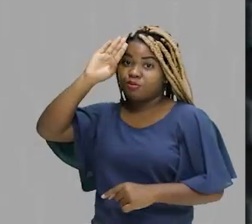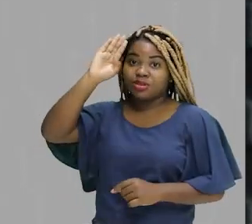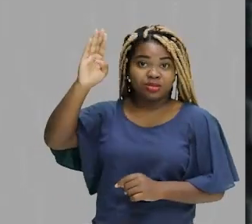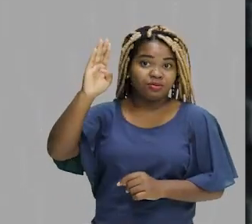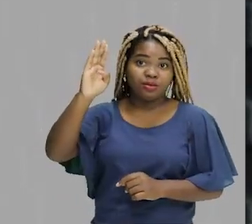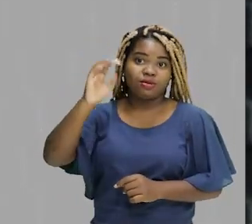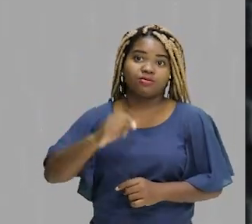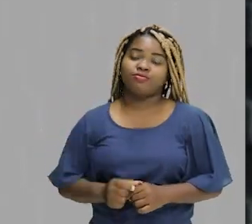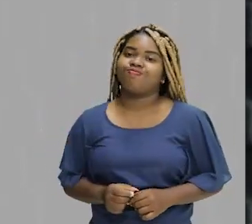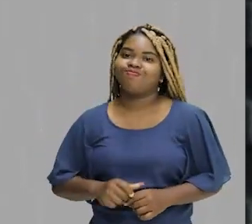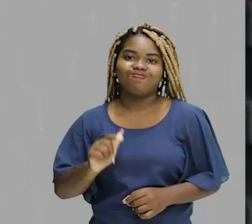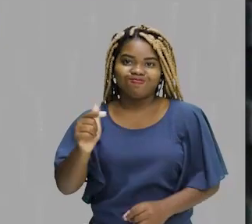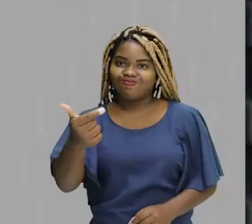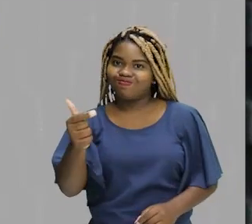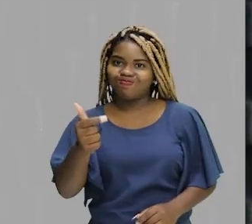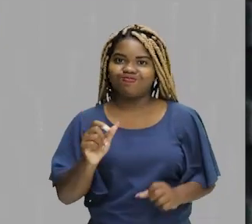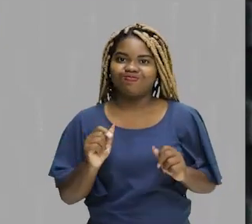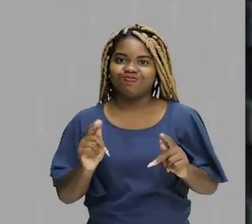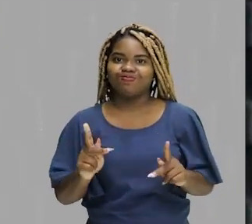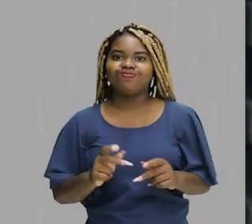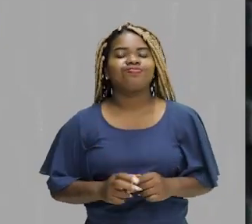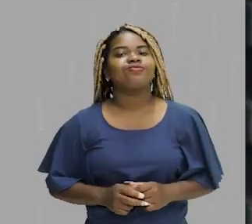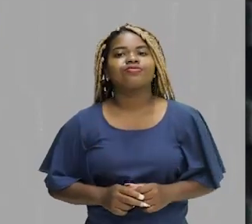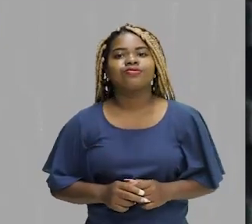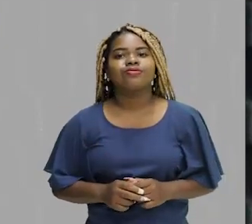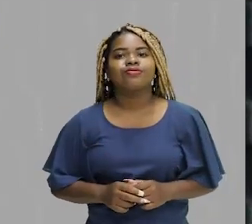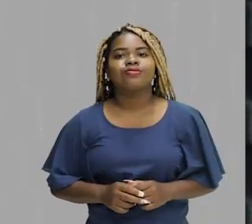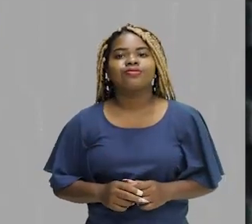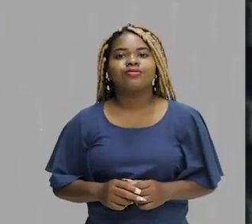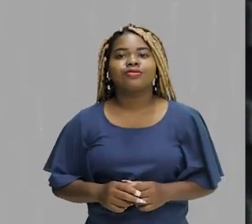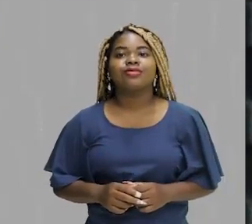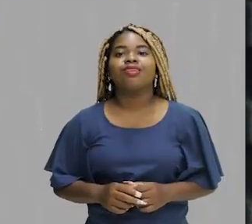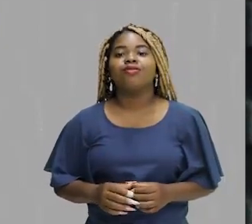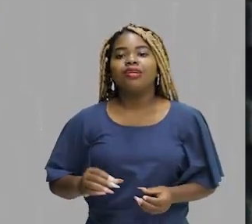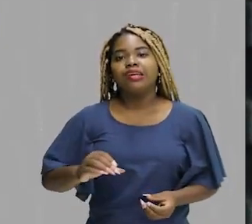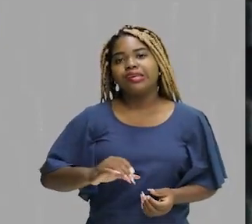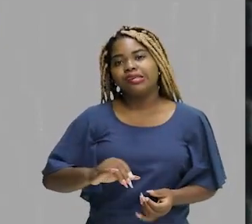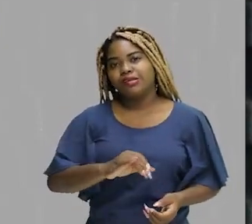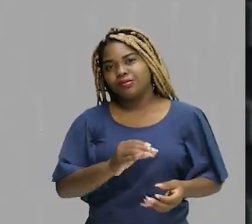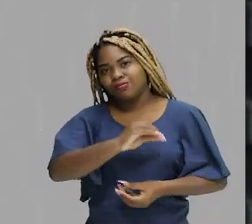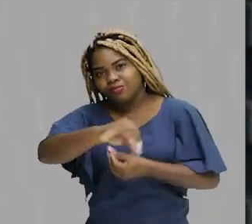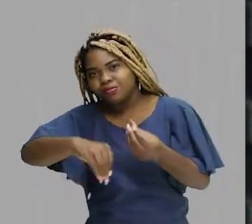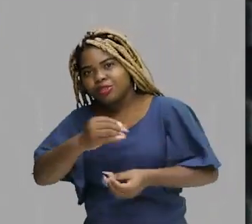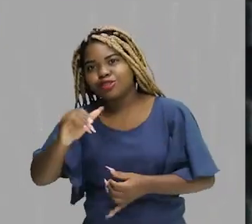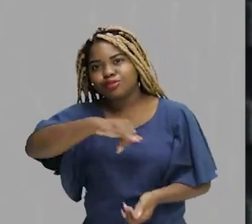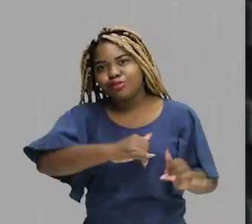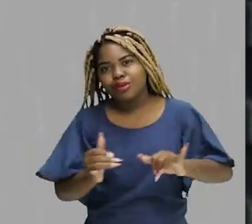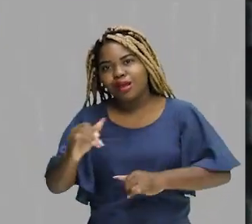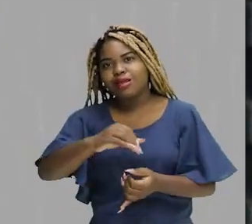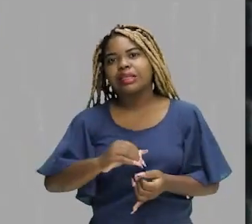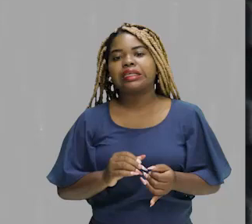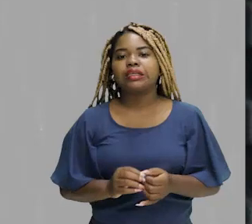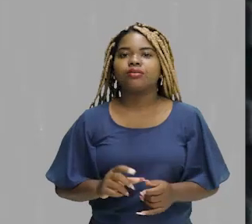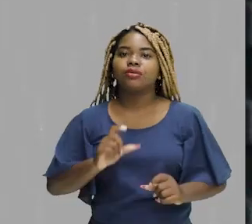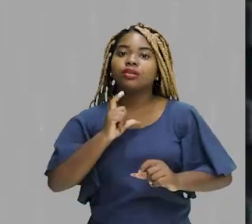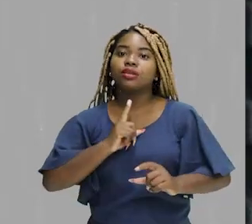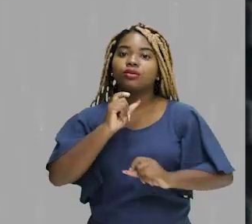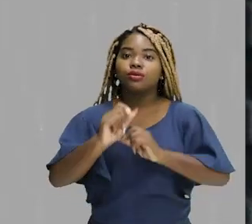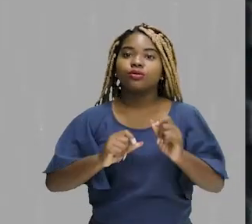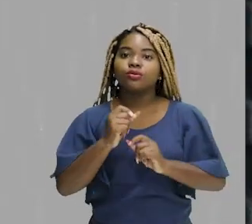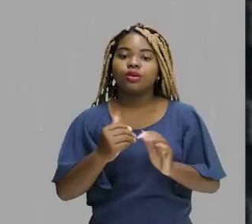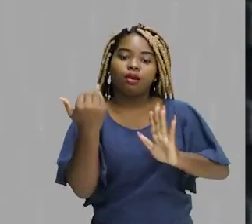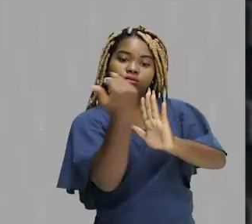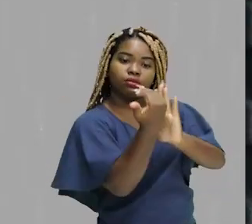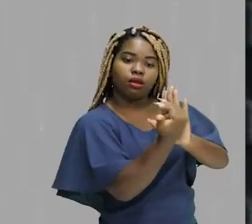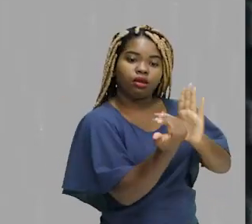átomo principal, ok? As substâncias inorgânicas, elas vão se dividir em grupos, que nós